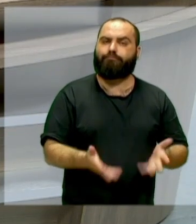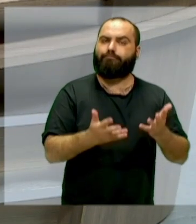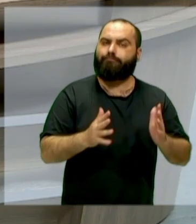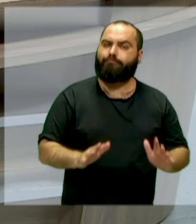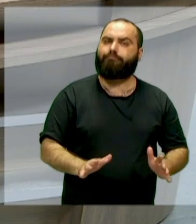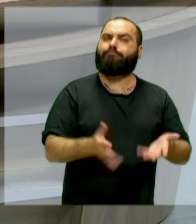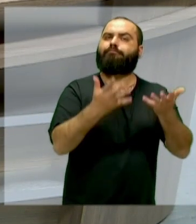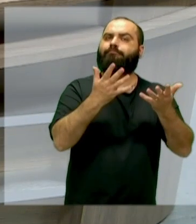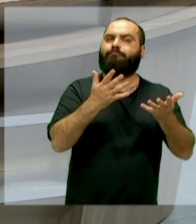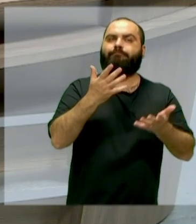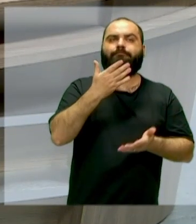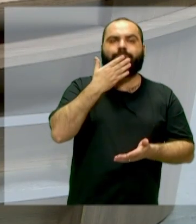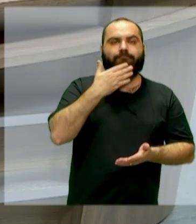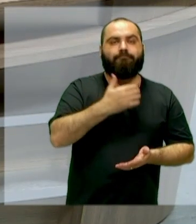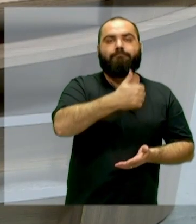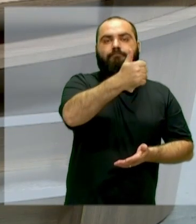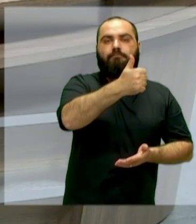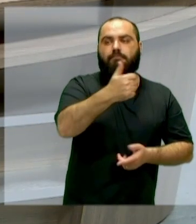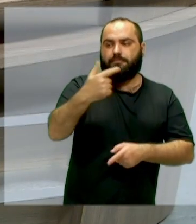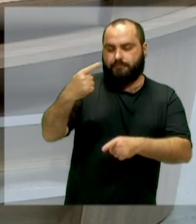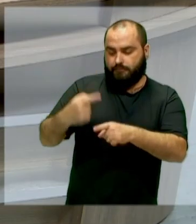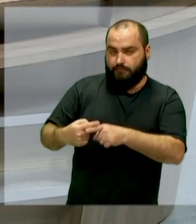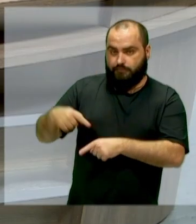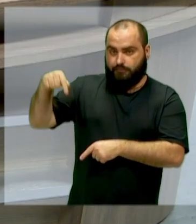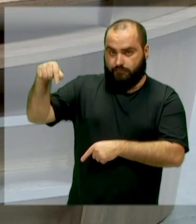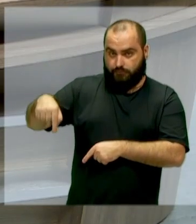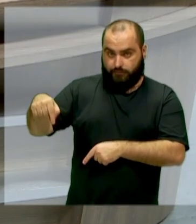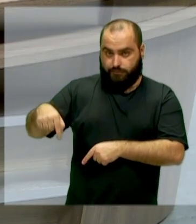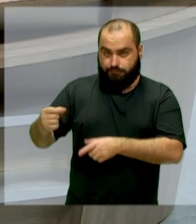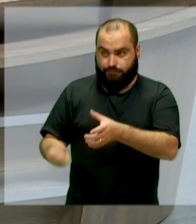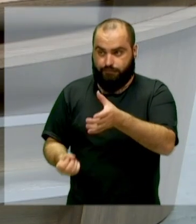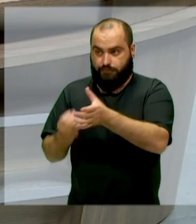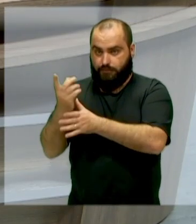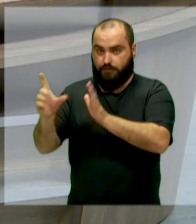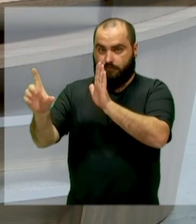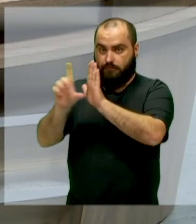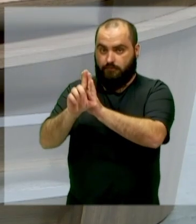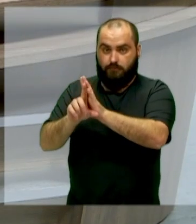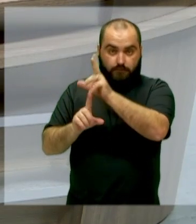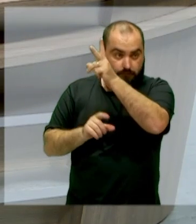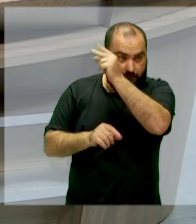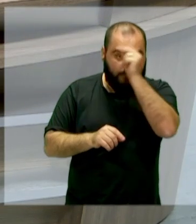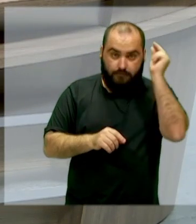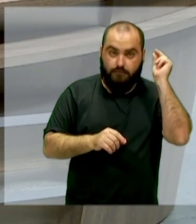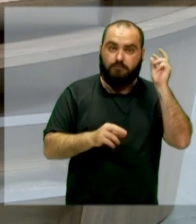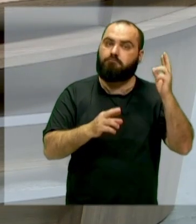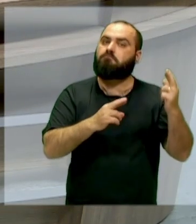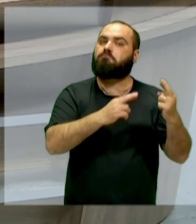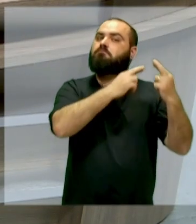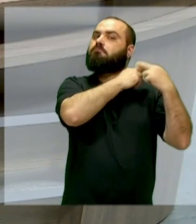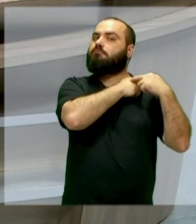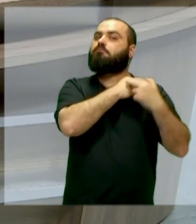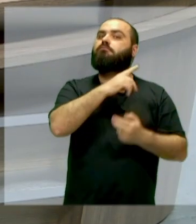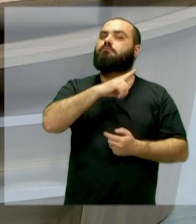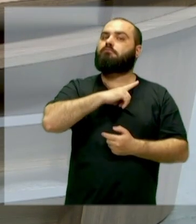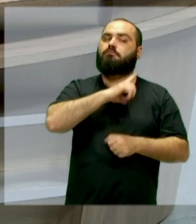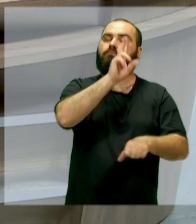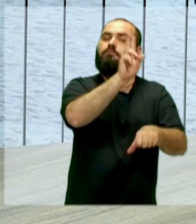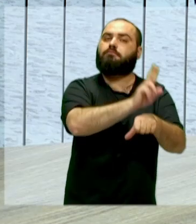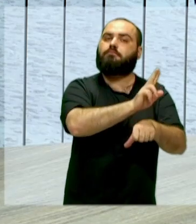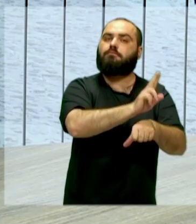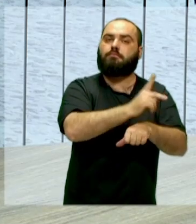e é nessa casa que a gente faz as leis e é na prefeitura que a gente tem a responsabilidade da gestão dos resíduos Então a gente